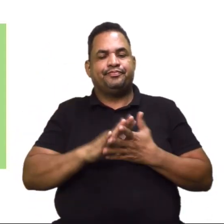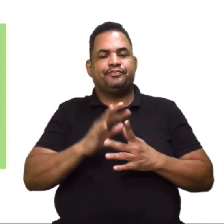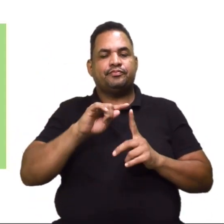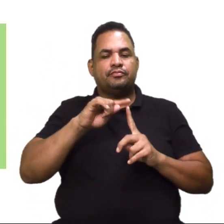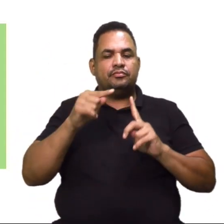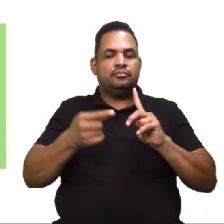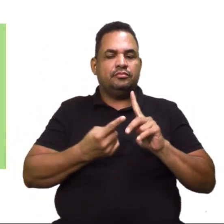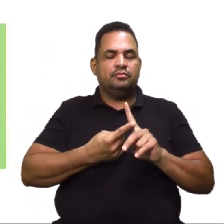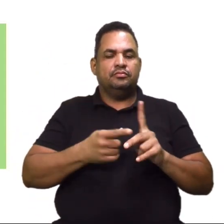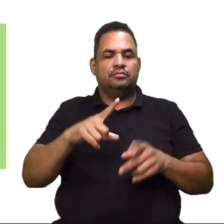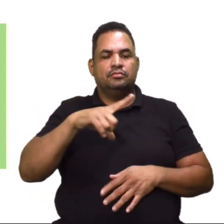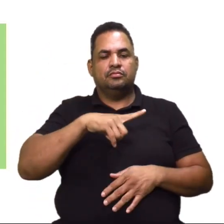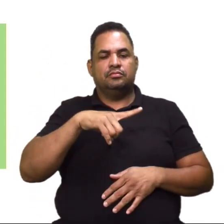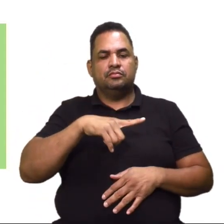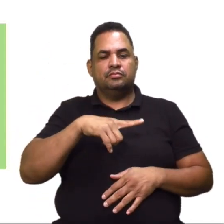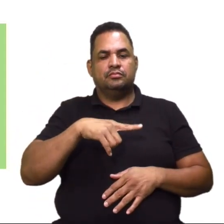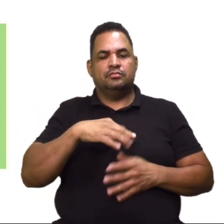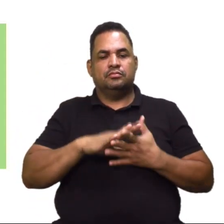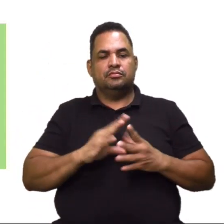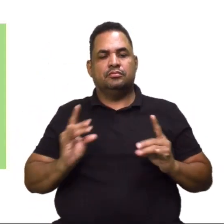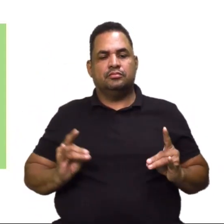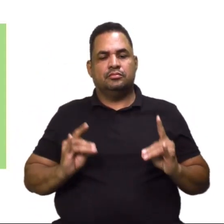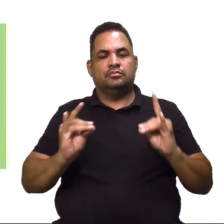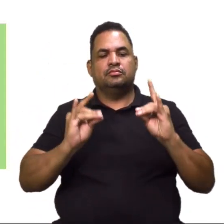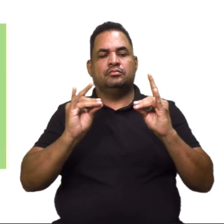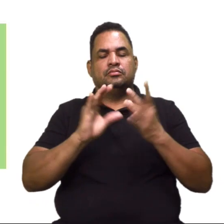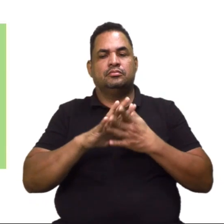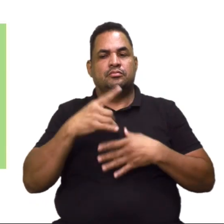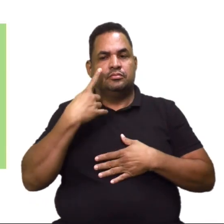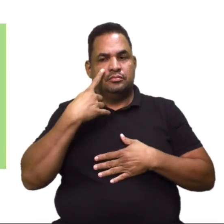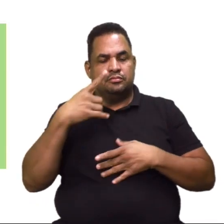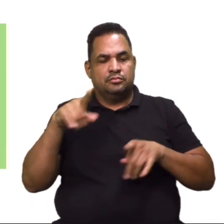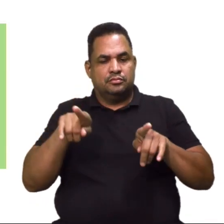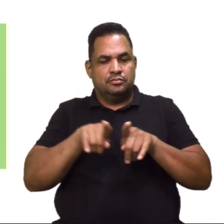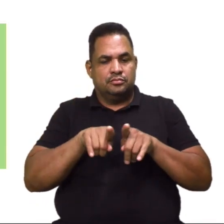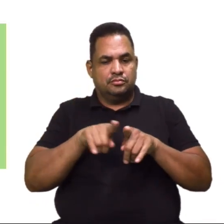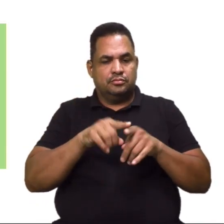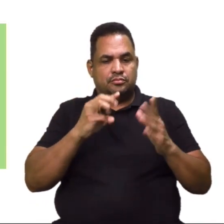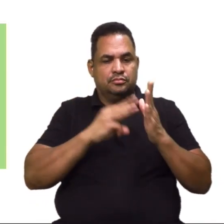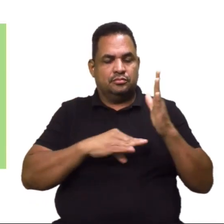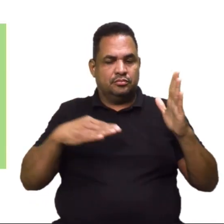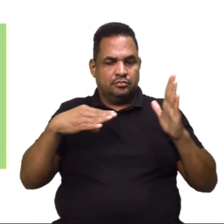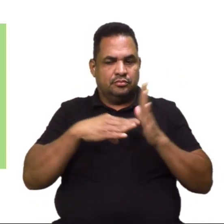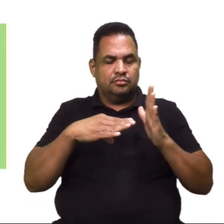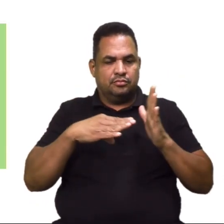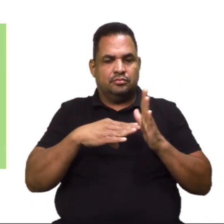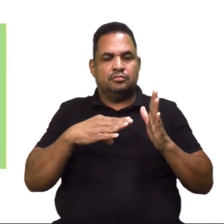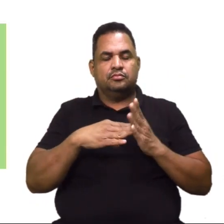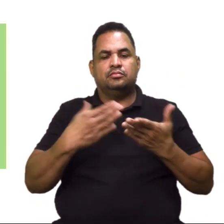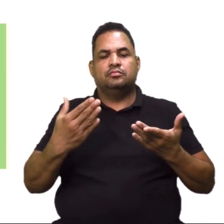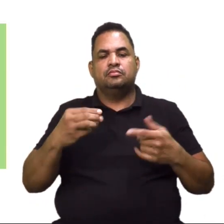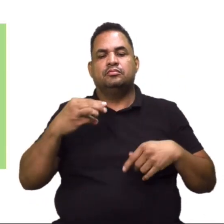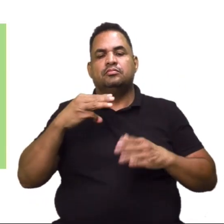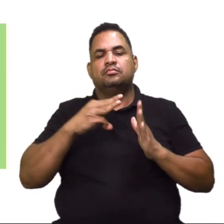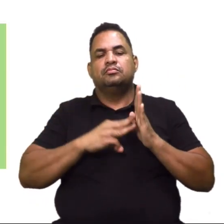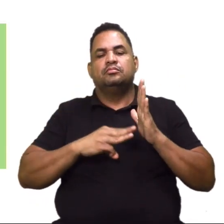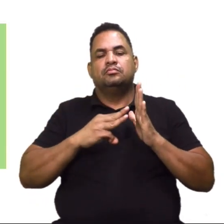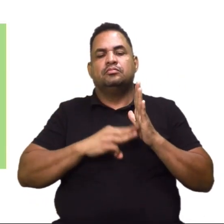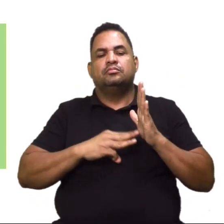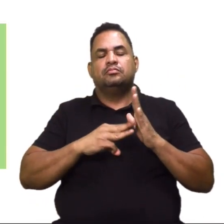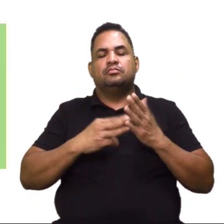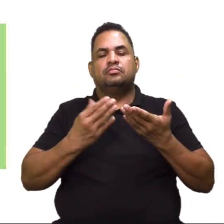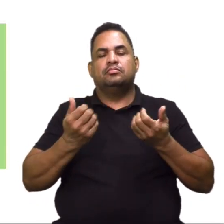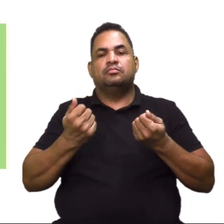gravidez. Aí a gente viu os métodos hormonais, a gente viu também os métodos de barreiras, métodos que